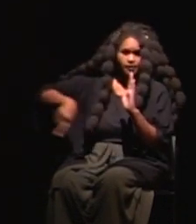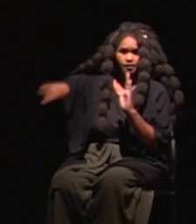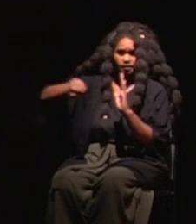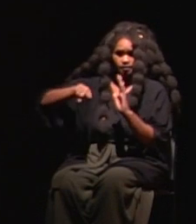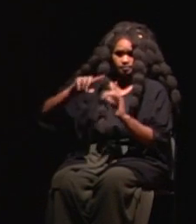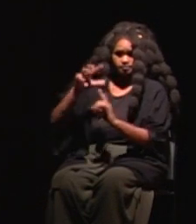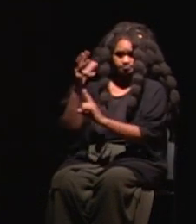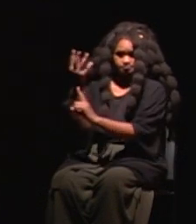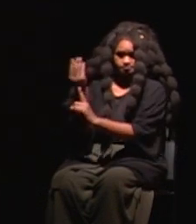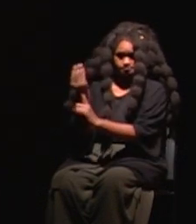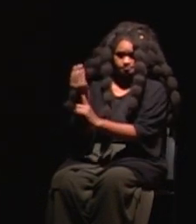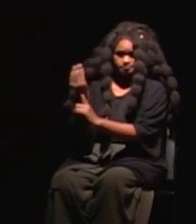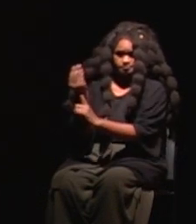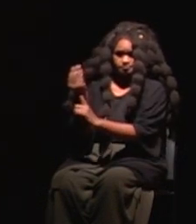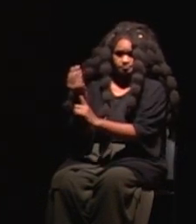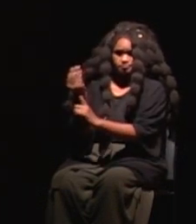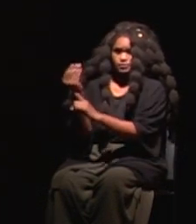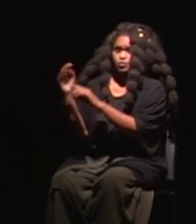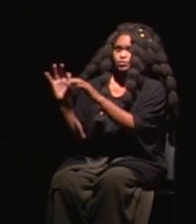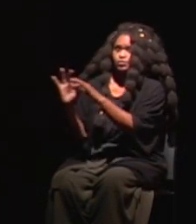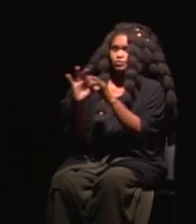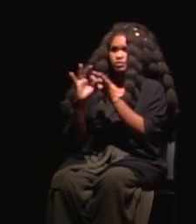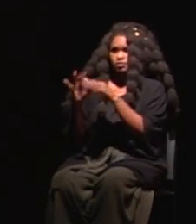nessa cadeia solidária,